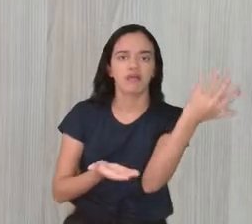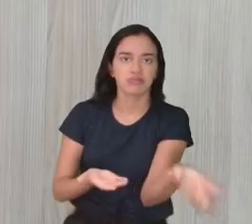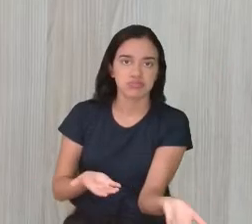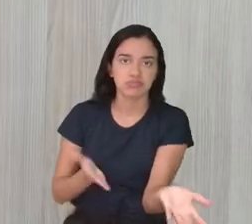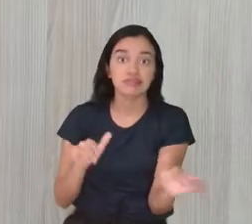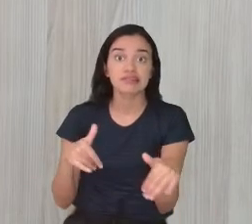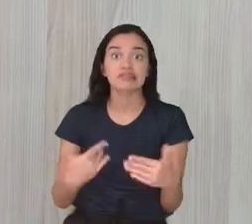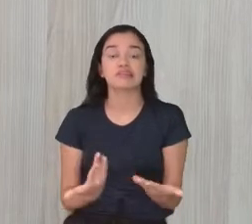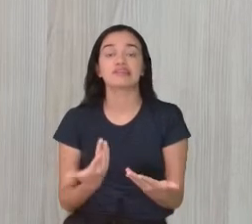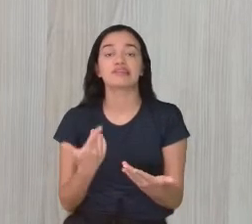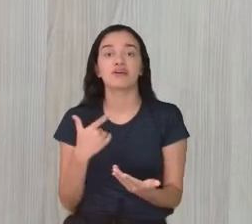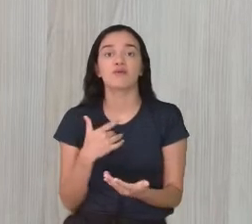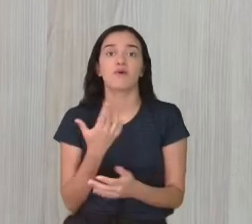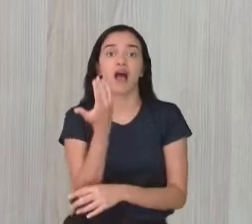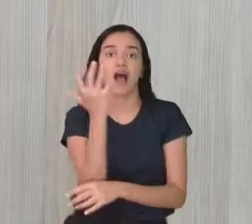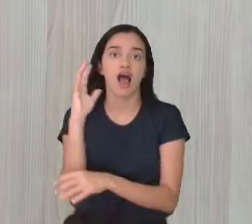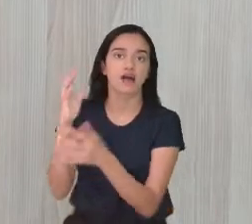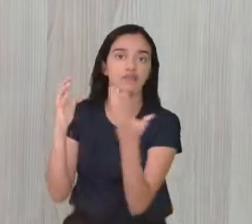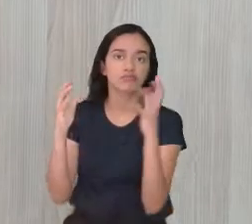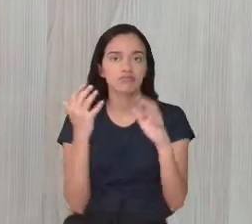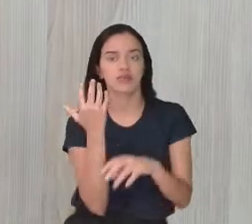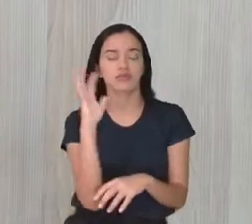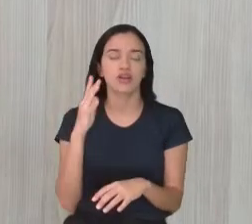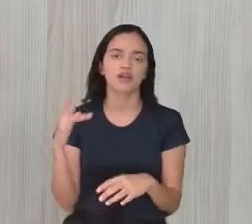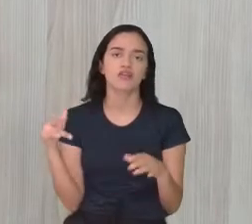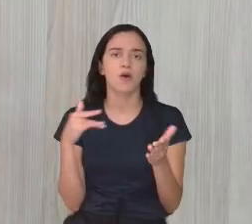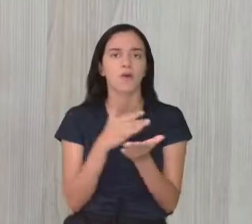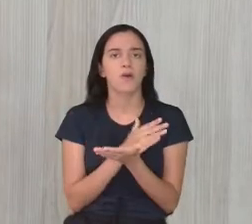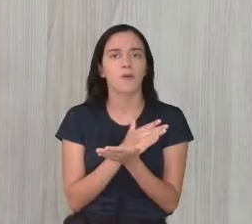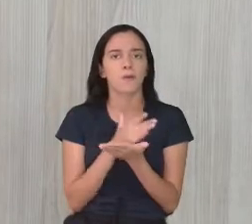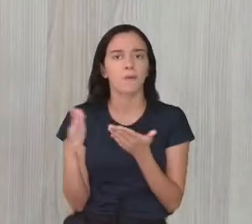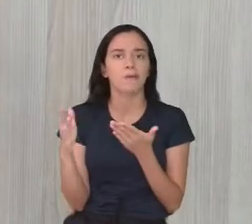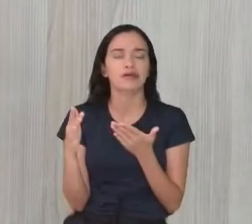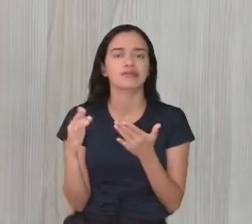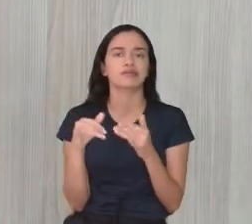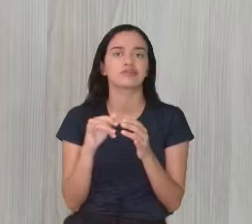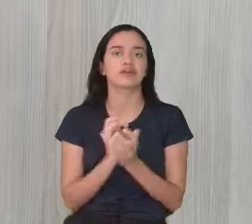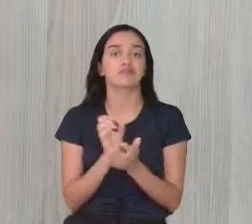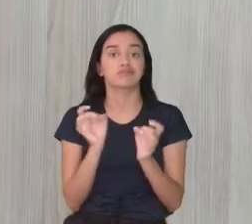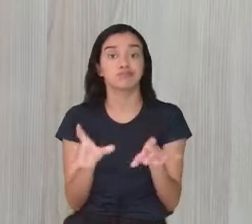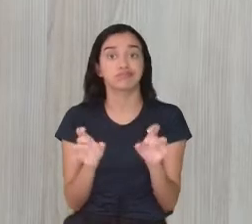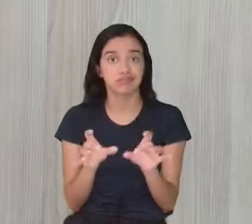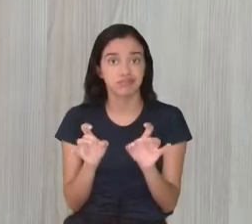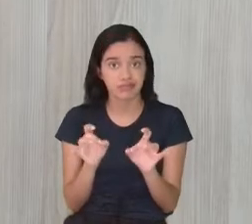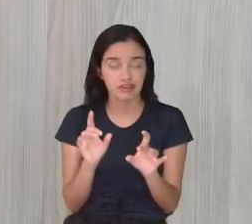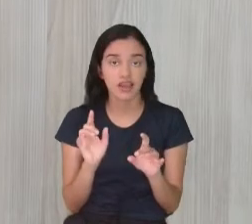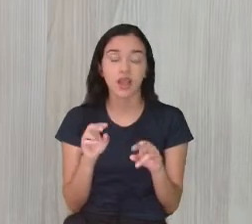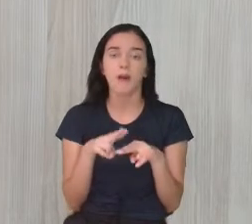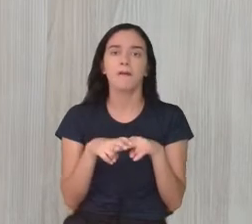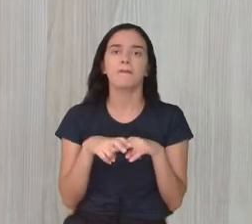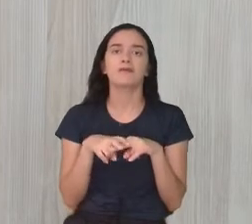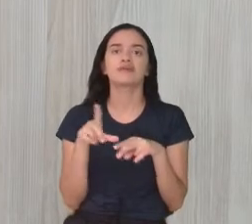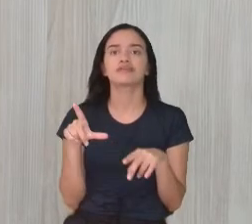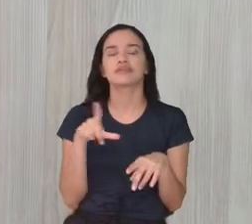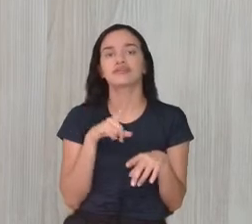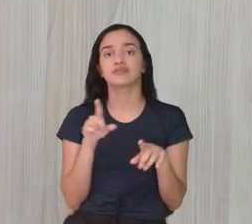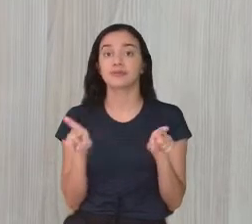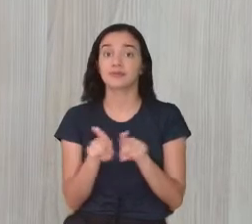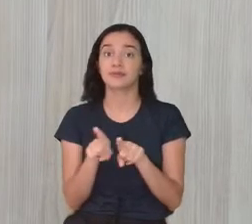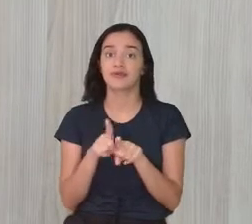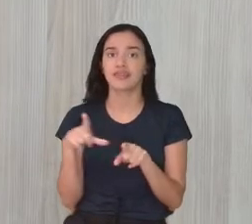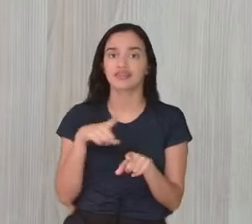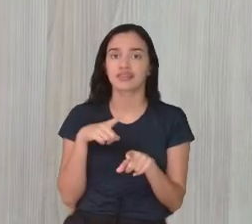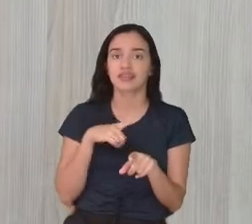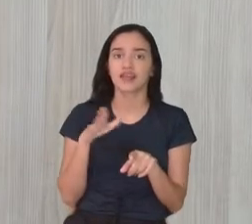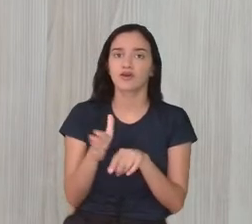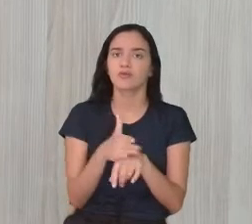ser uma mercadoria. Para você ter acesso a ela, você tem que ir para um clube. E é por isso também que a gente tem parques públicos, né? A gente tem